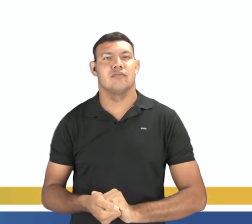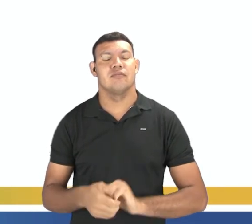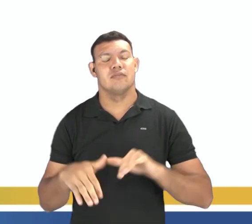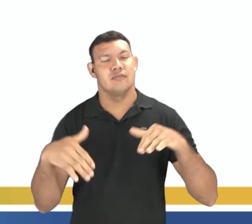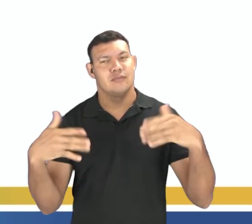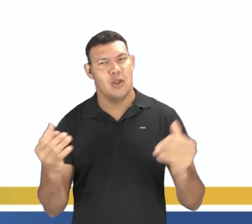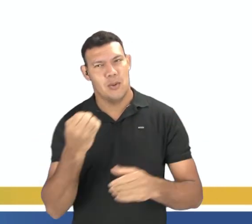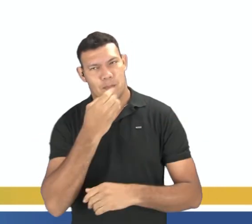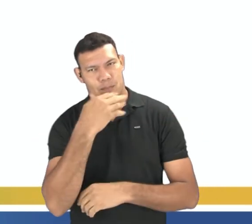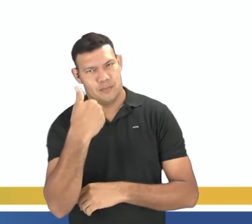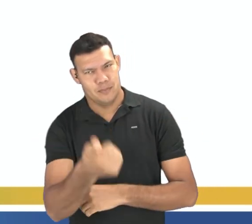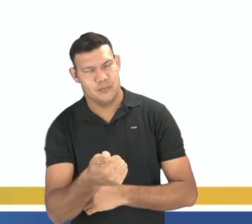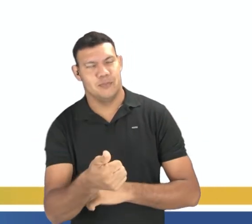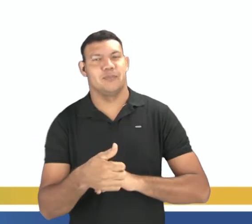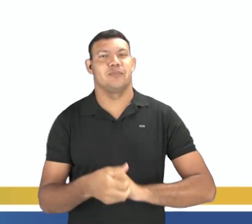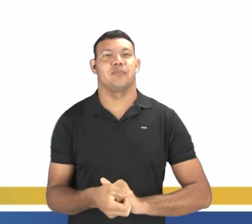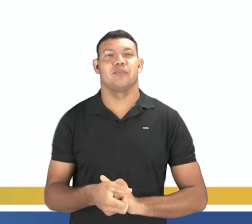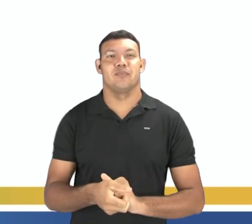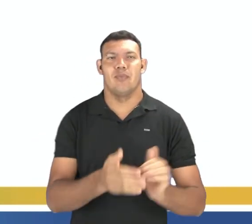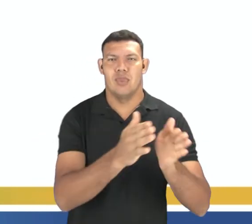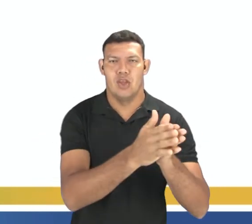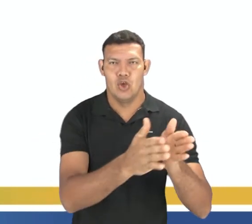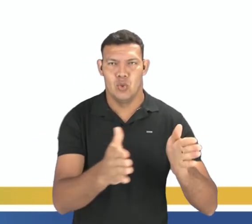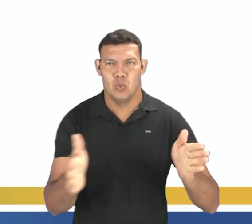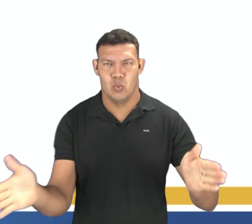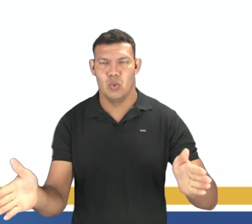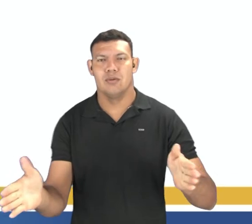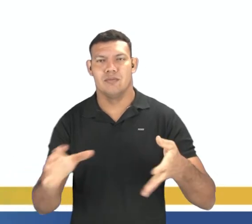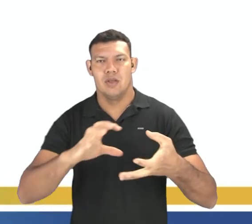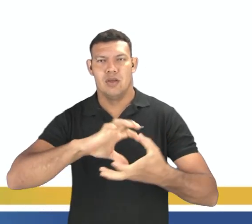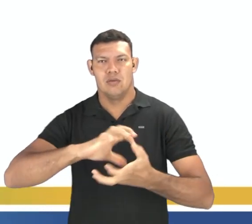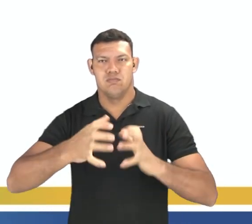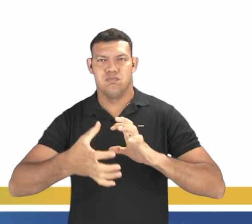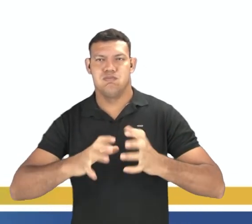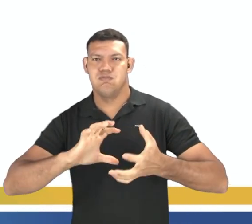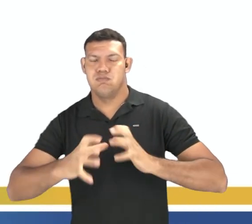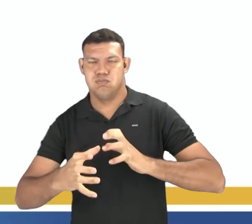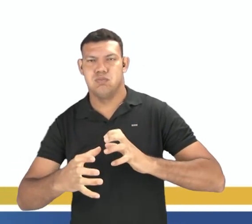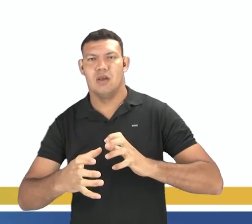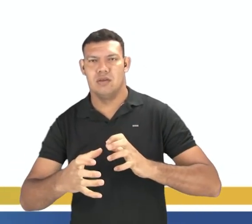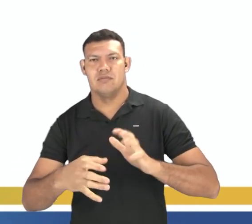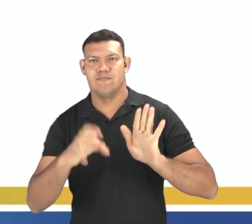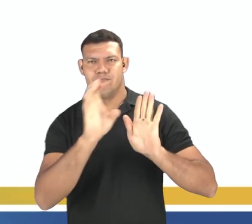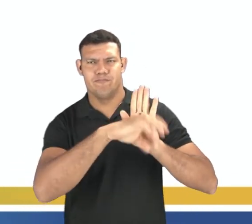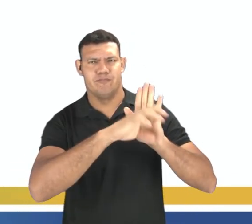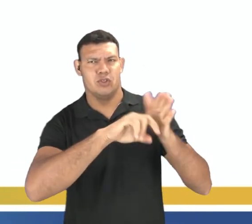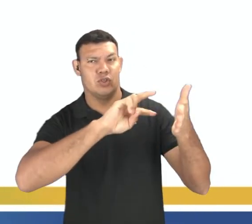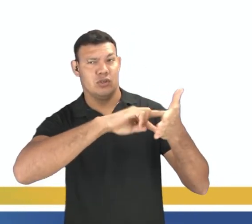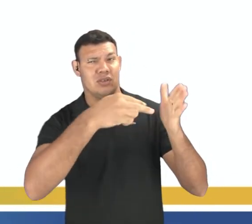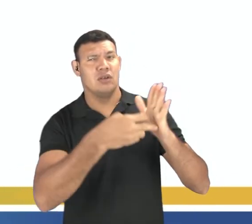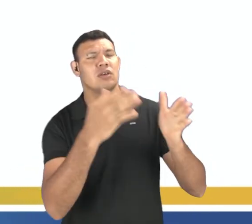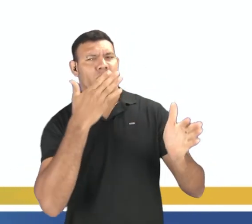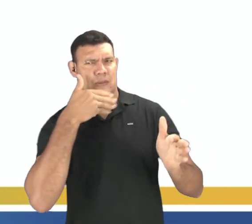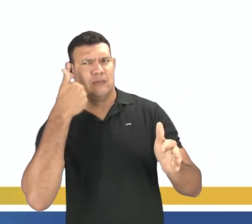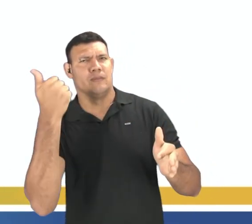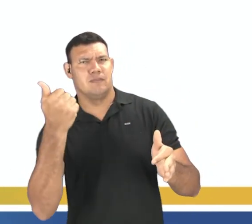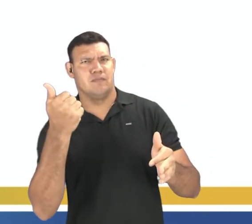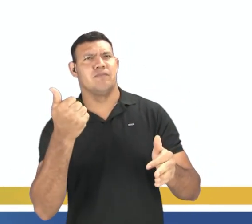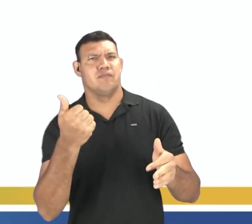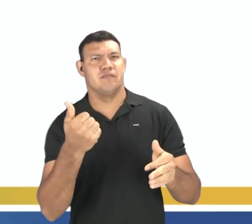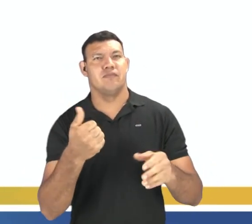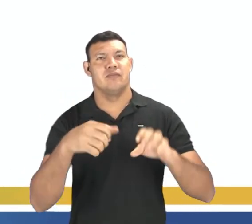Então, muito bem. Então, na etapa da segmentação, o que melhor define, é a estrutura de